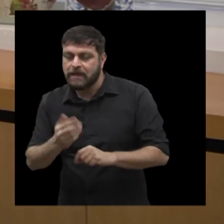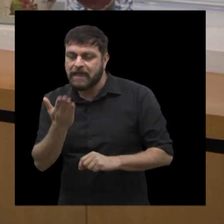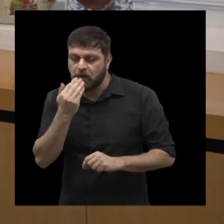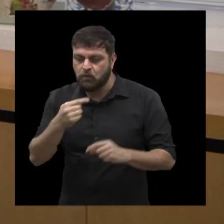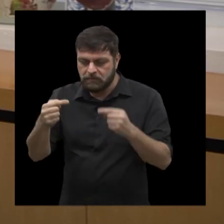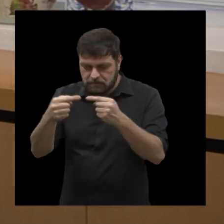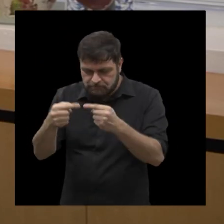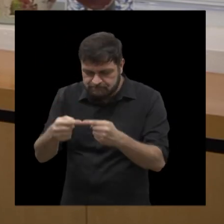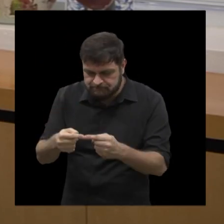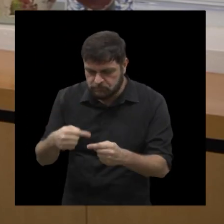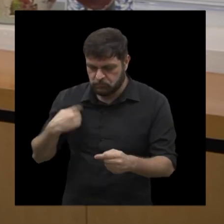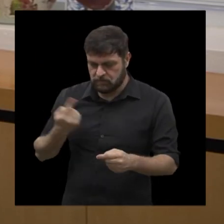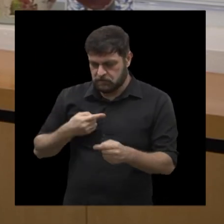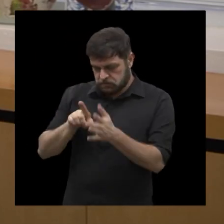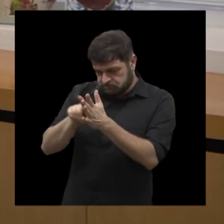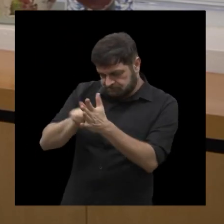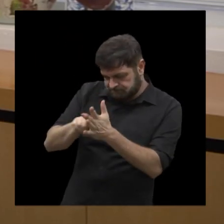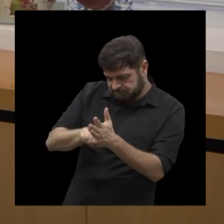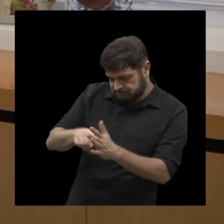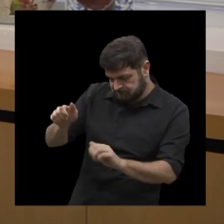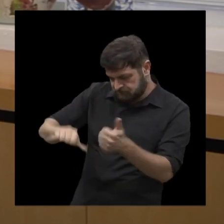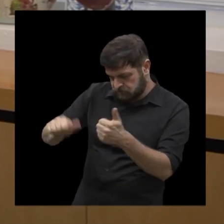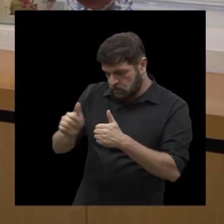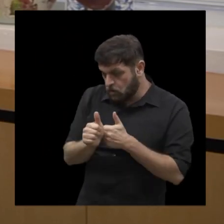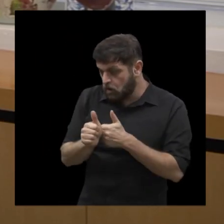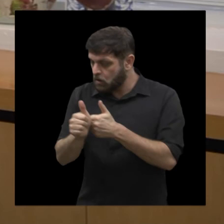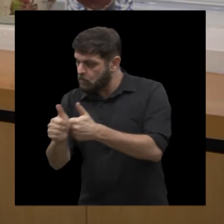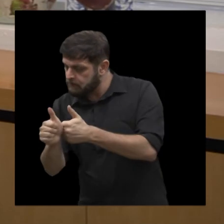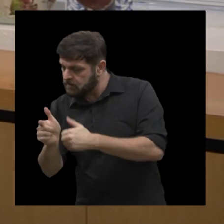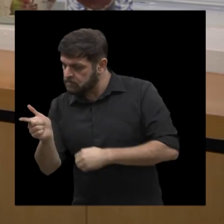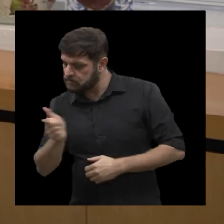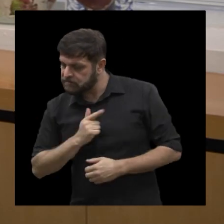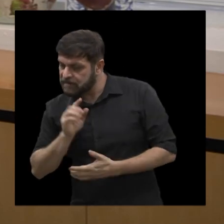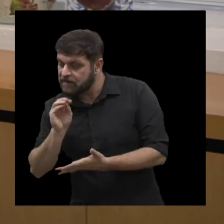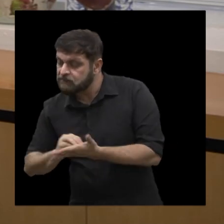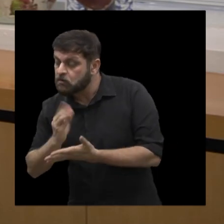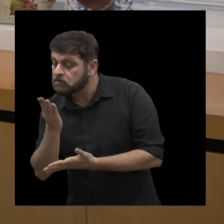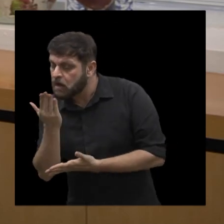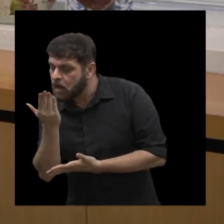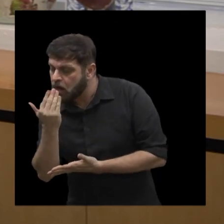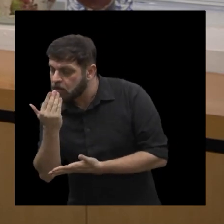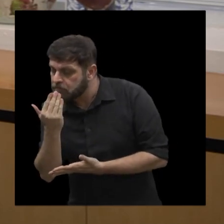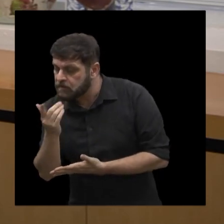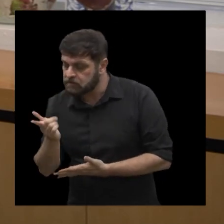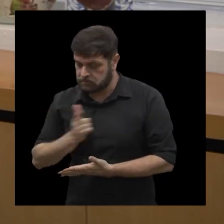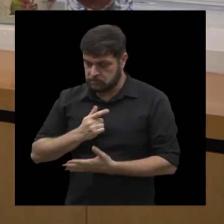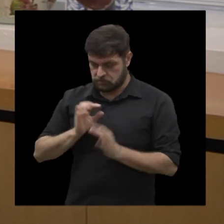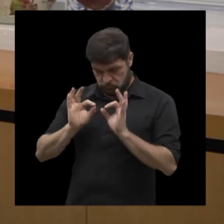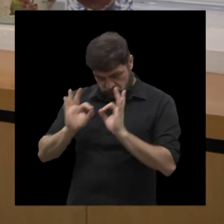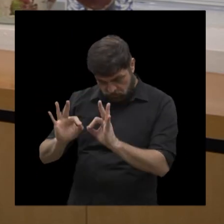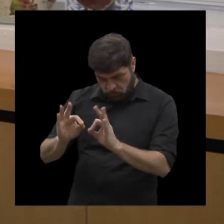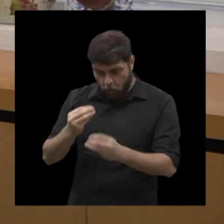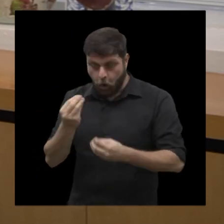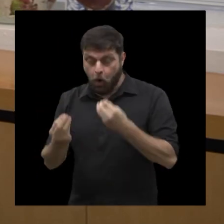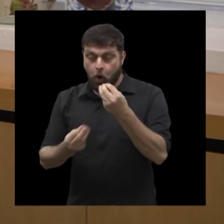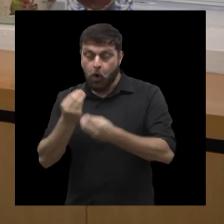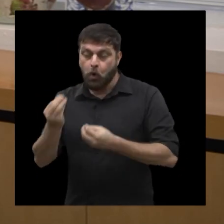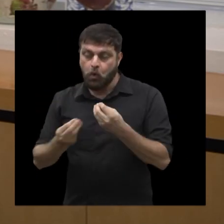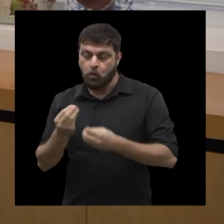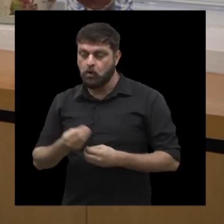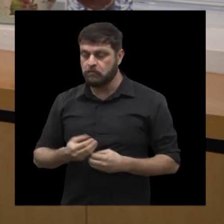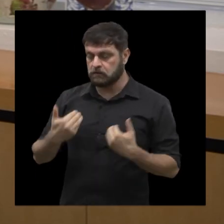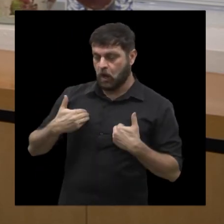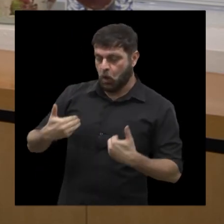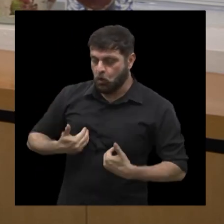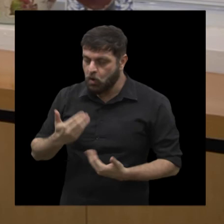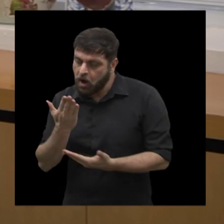periodicamente exames, na qual eu consigo acompanhar se ele está com alguma deficiência nutricional ou não, como que está o estado nutricional